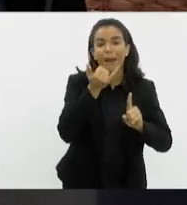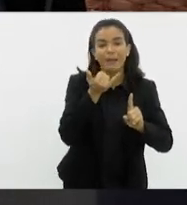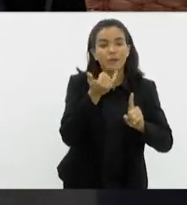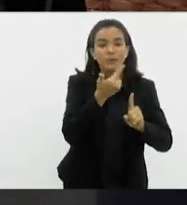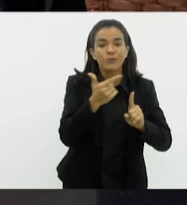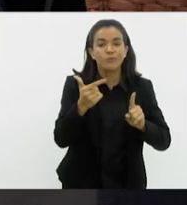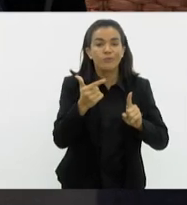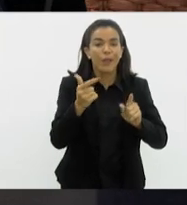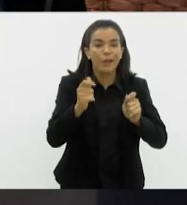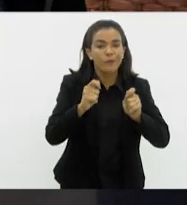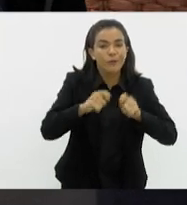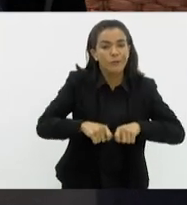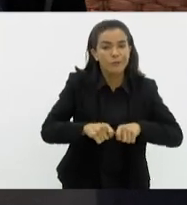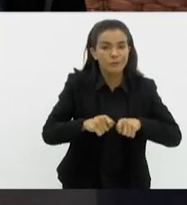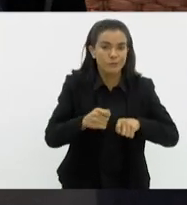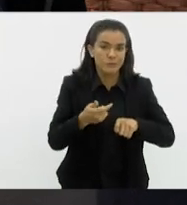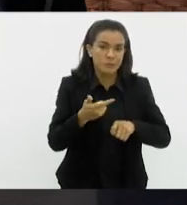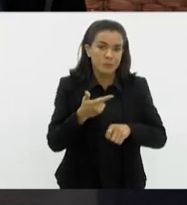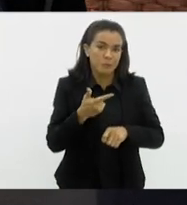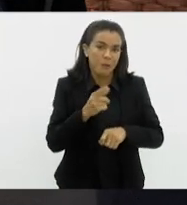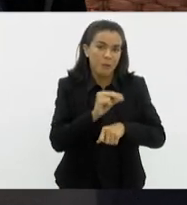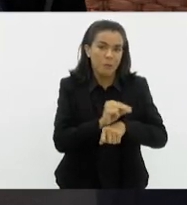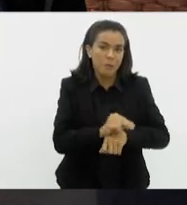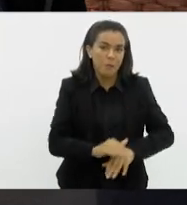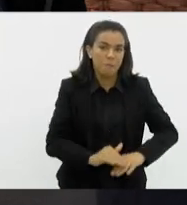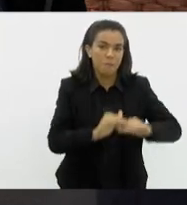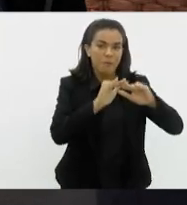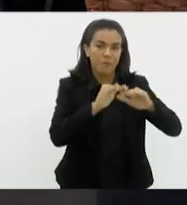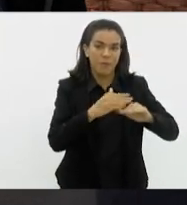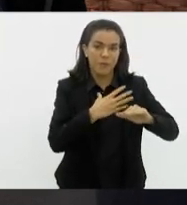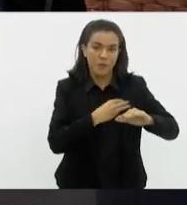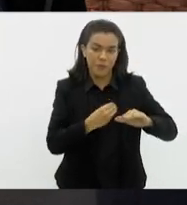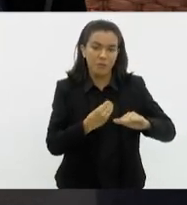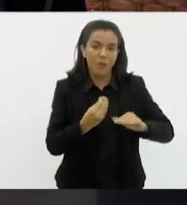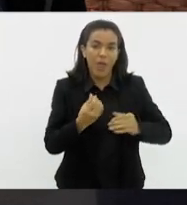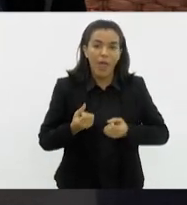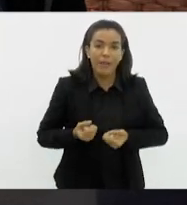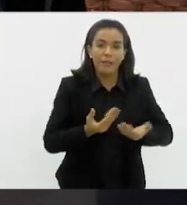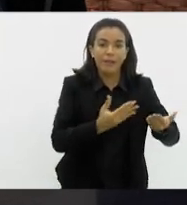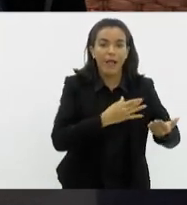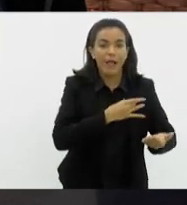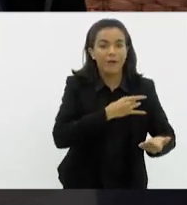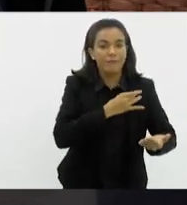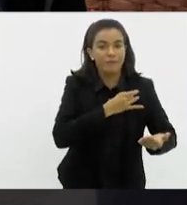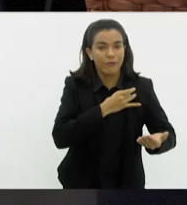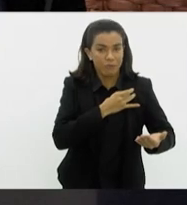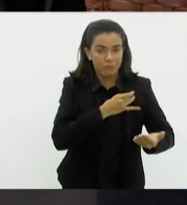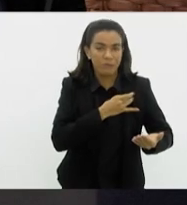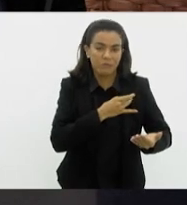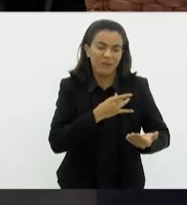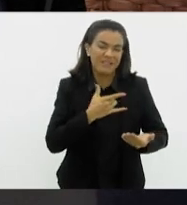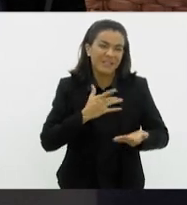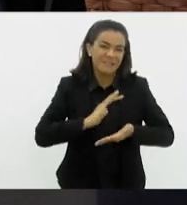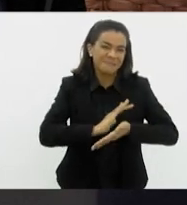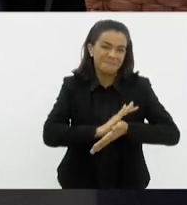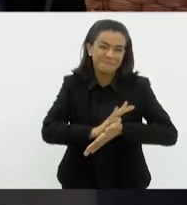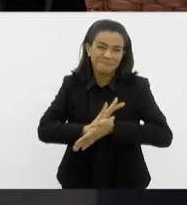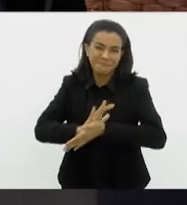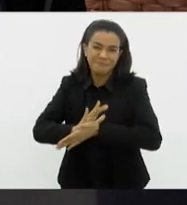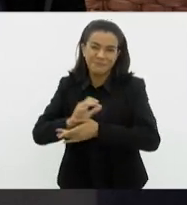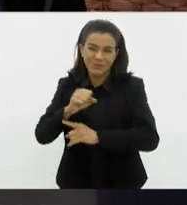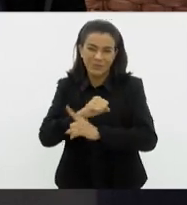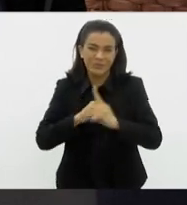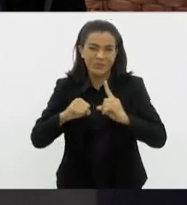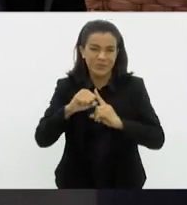ter o filho, e entregam para adoção, né, entrega voluntária, que se chama. A gente ainda tem muito preconceito na nossa sociedade sobre